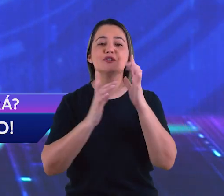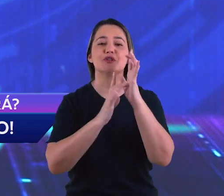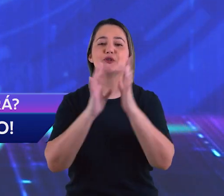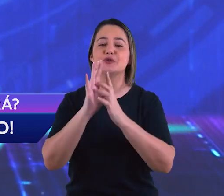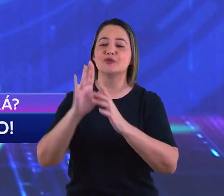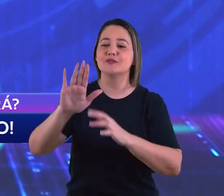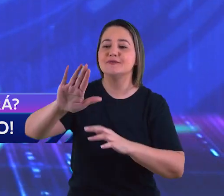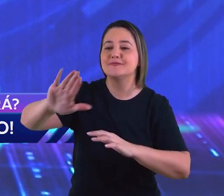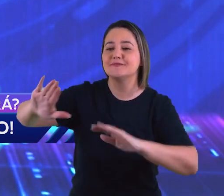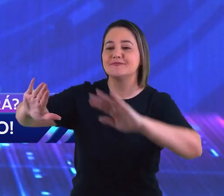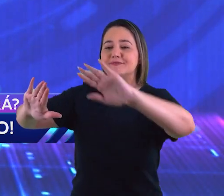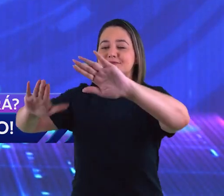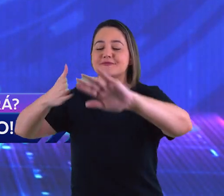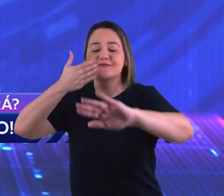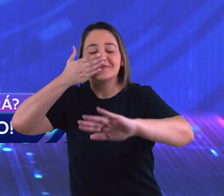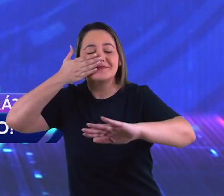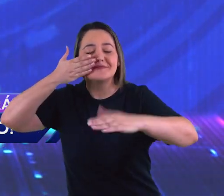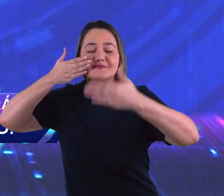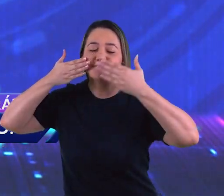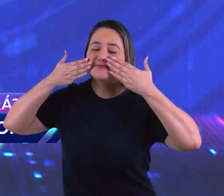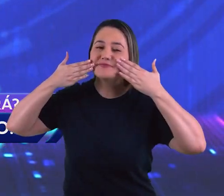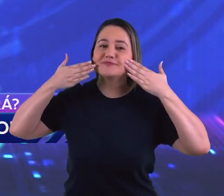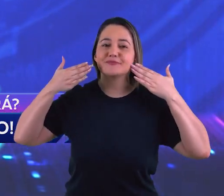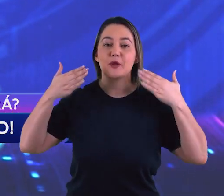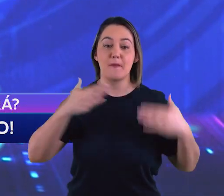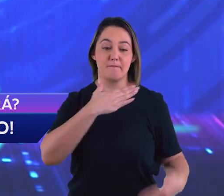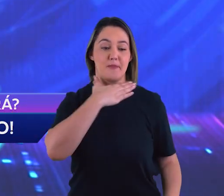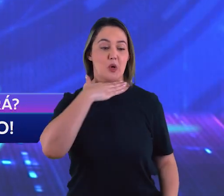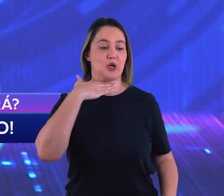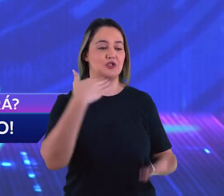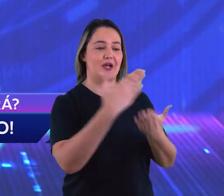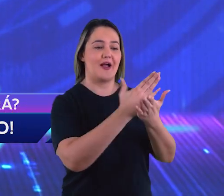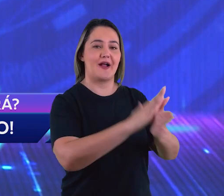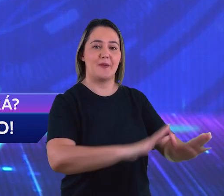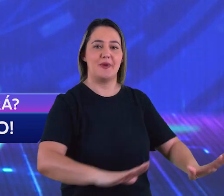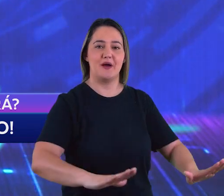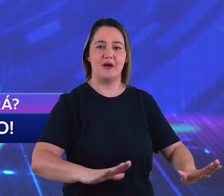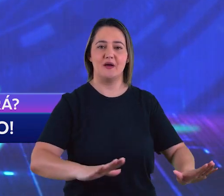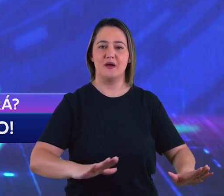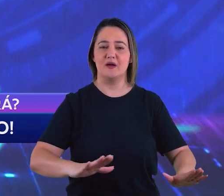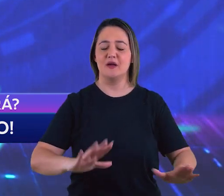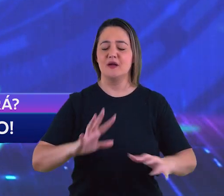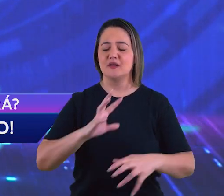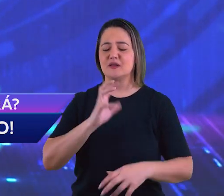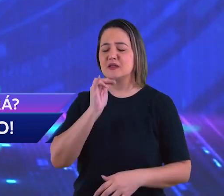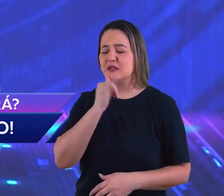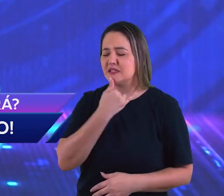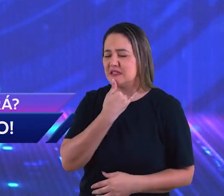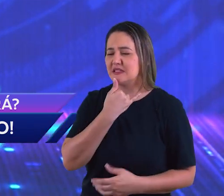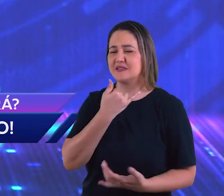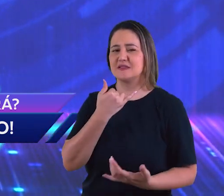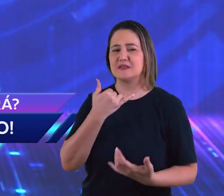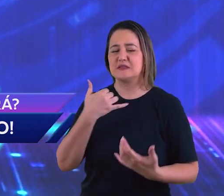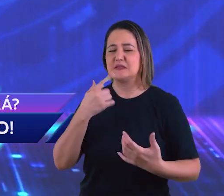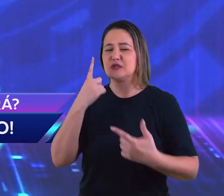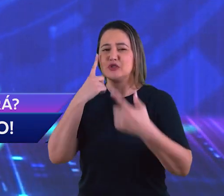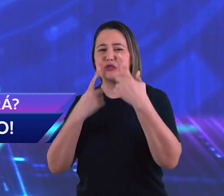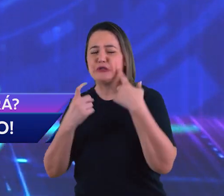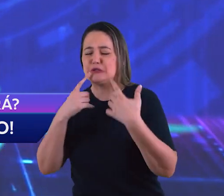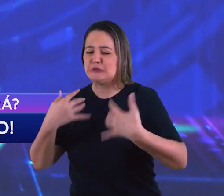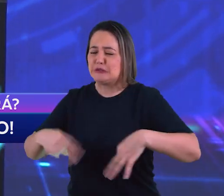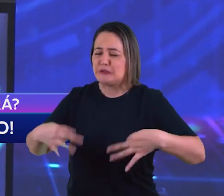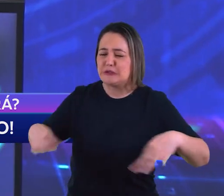e a morte já não existirá, já não haverá luto, nem pranto, nem dor, porque as primeiras